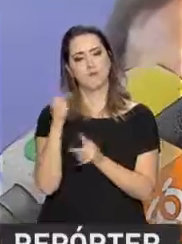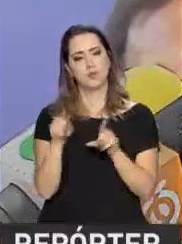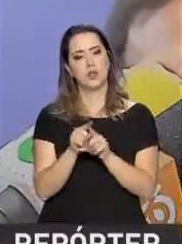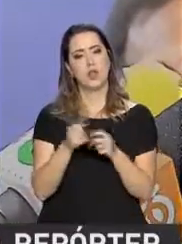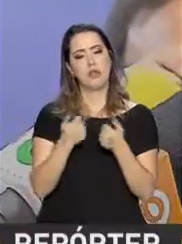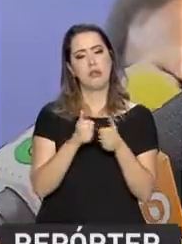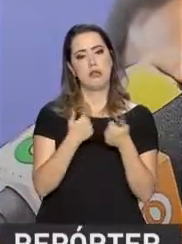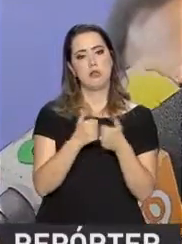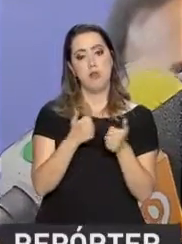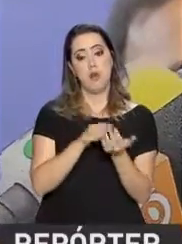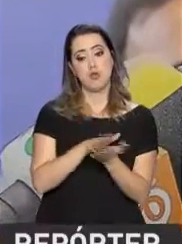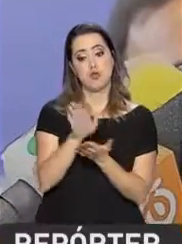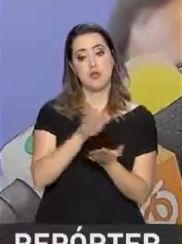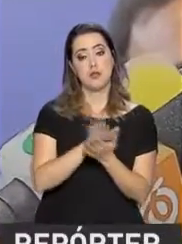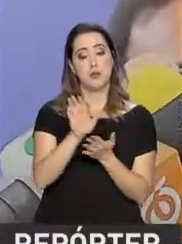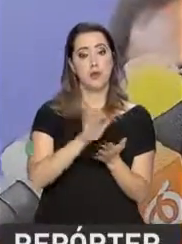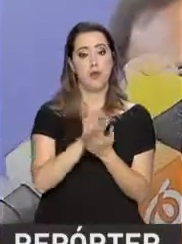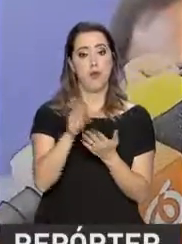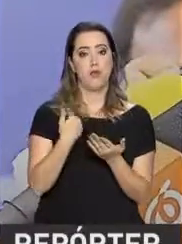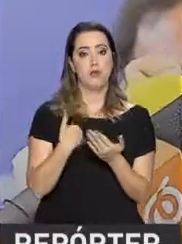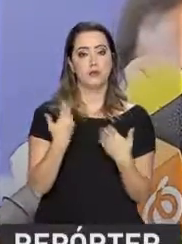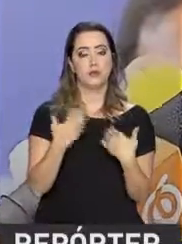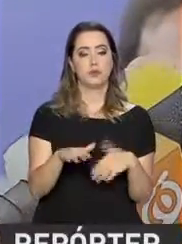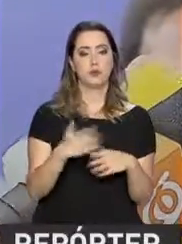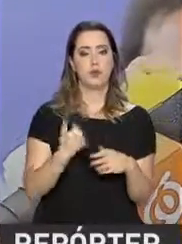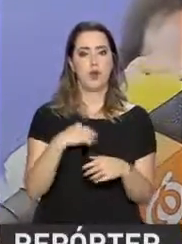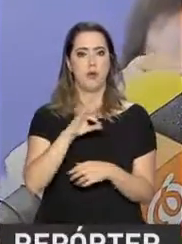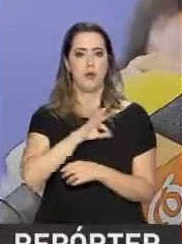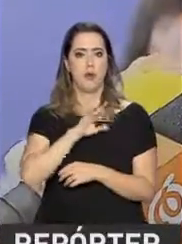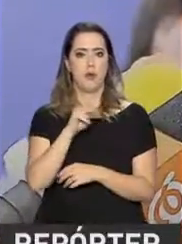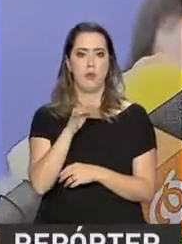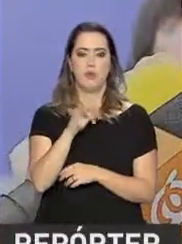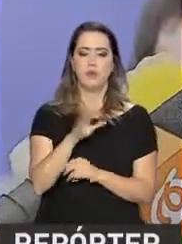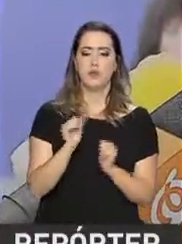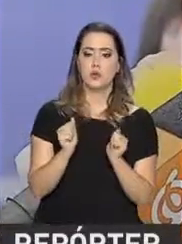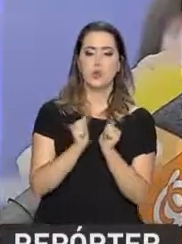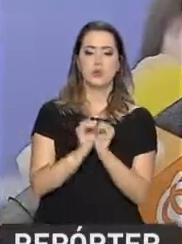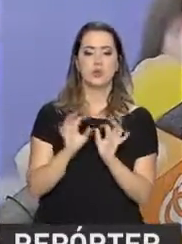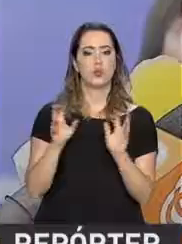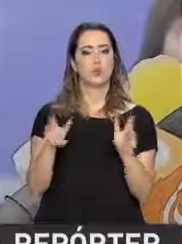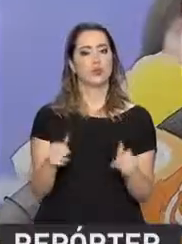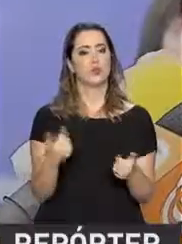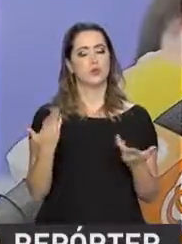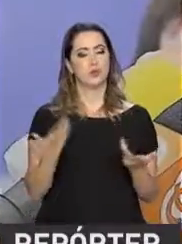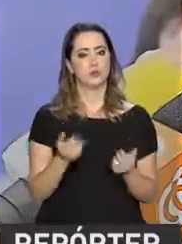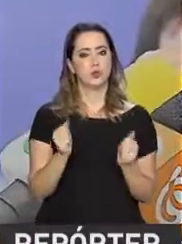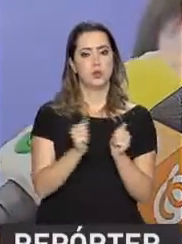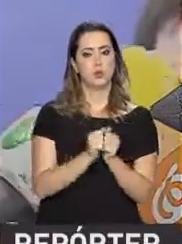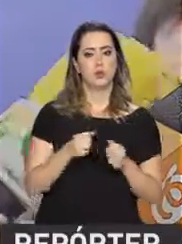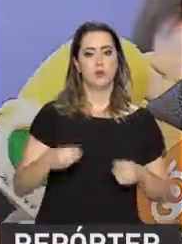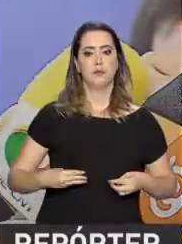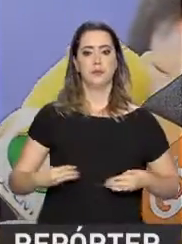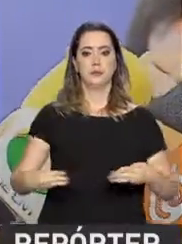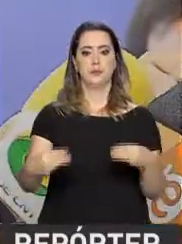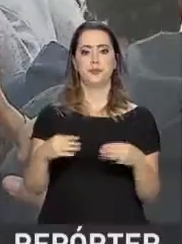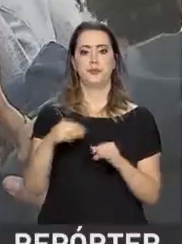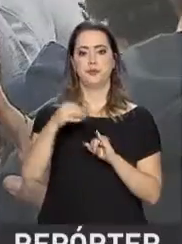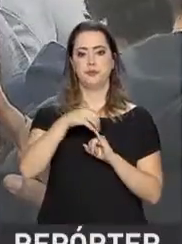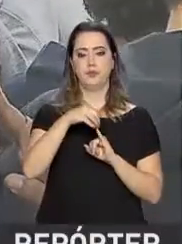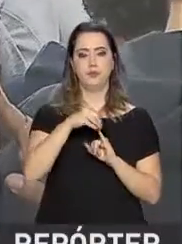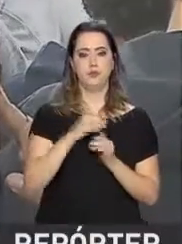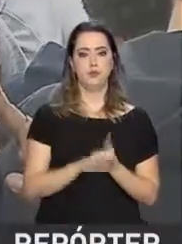transporte logística da gráfica a polícia federal acompanha todas as etapas é com o ministério com o inep